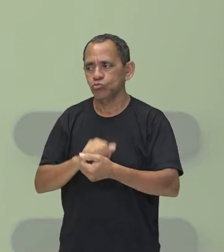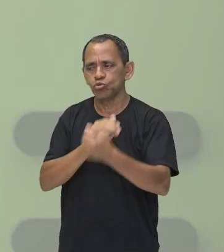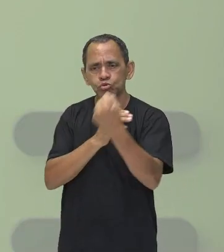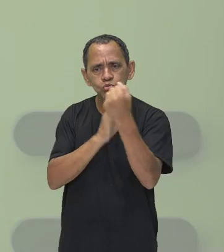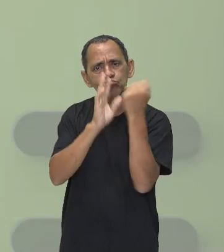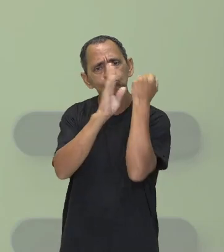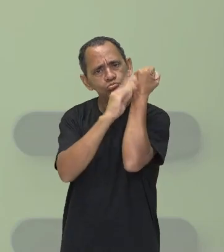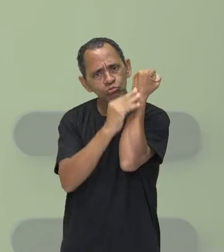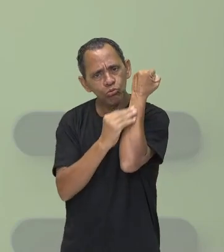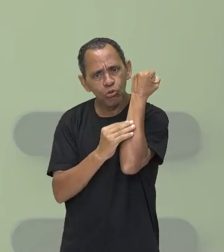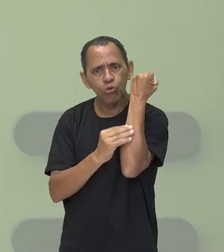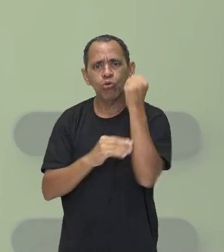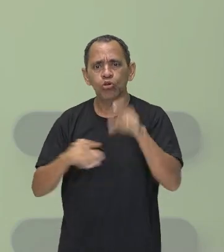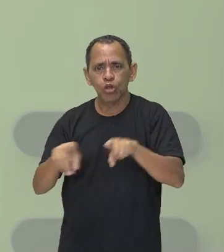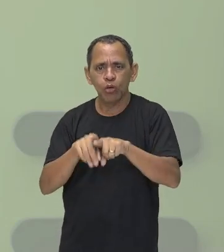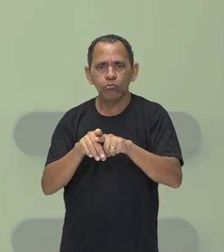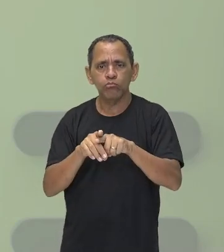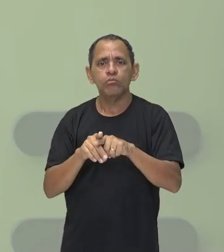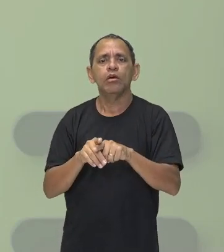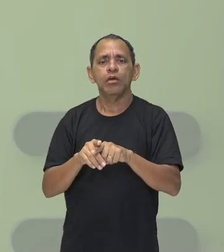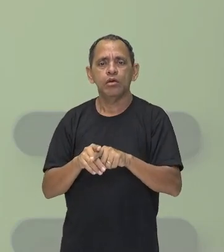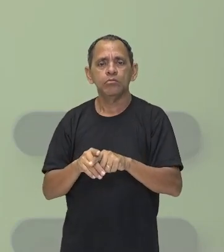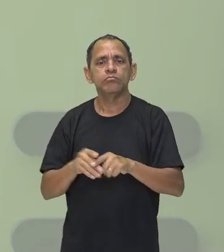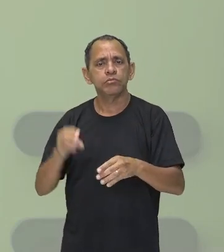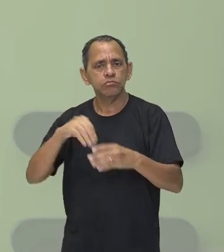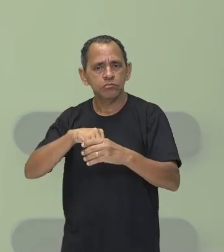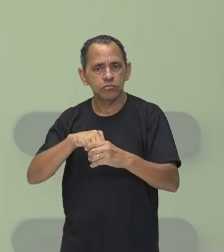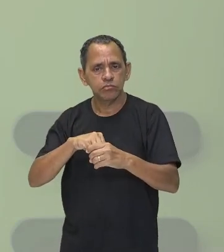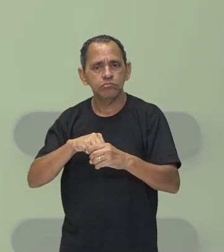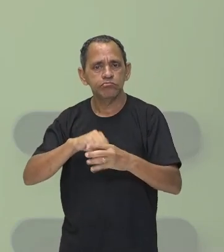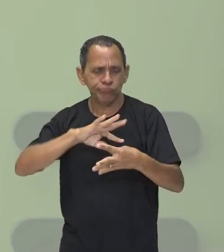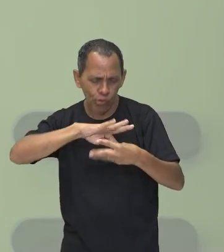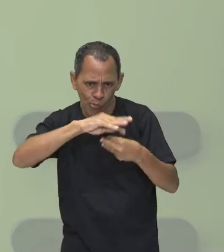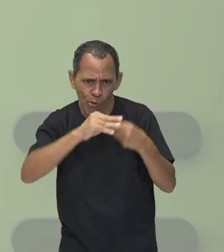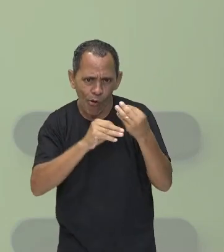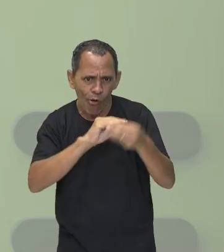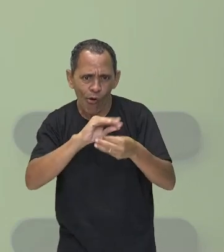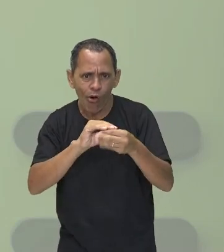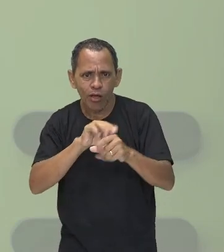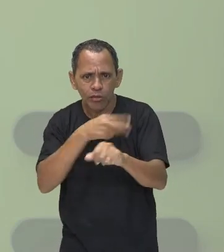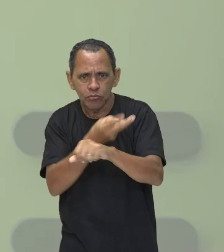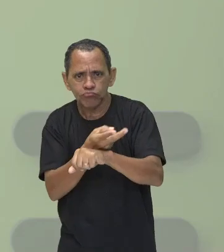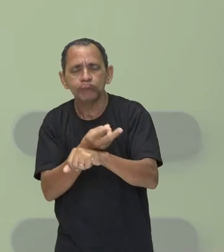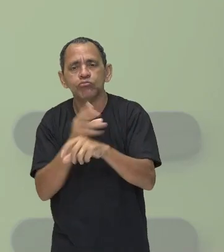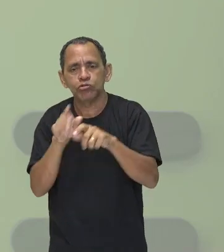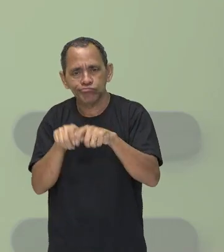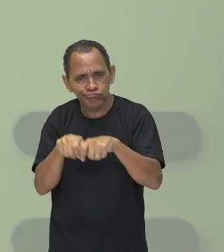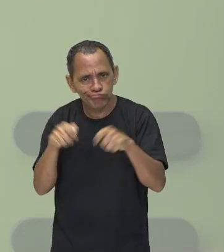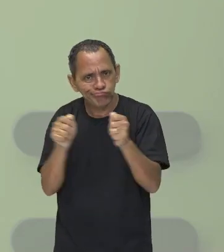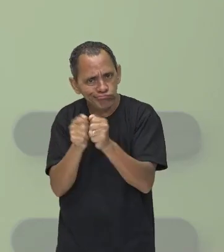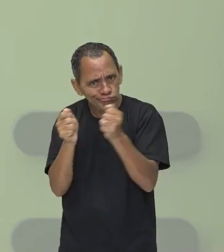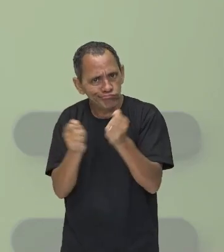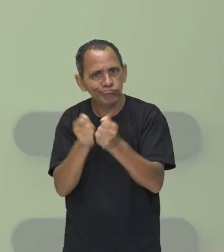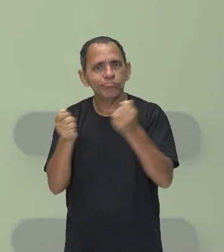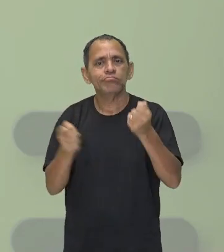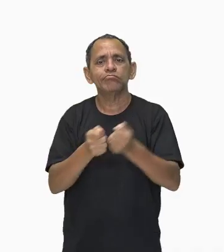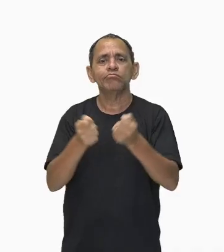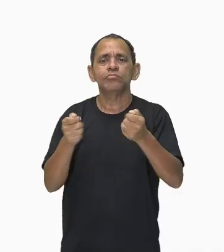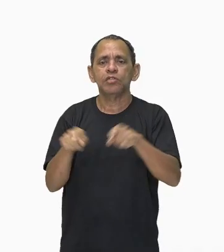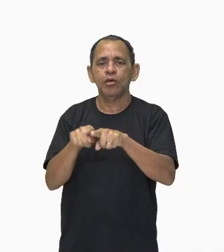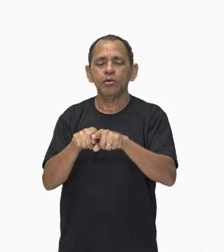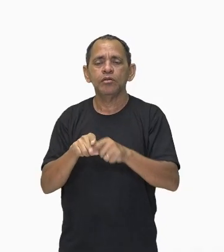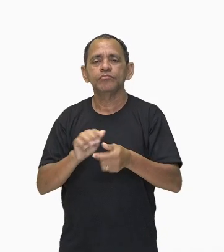estrutura de células, vão compor outras moléculas após serem quebrados, né? Partindo do mesmo